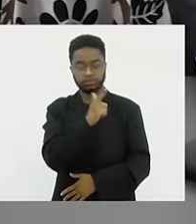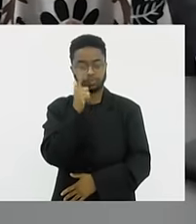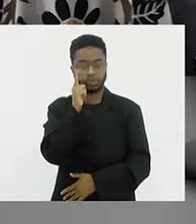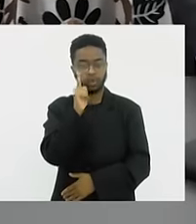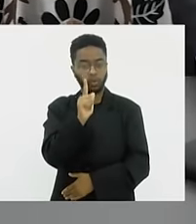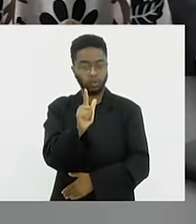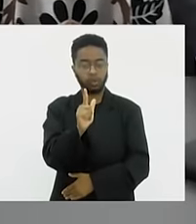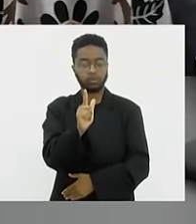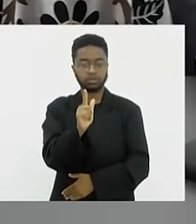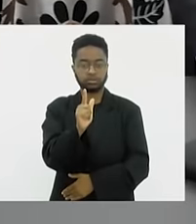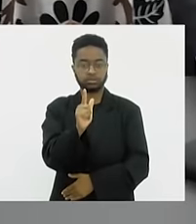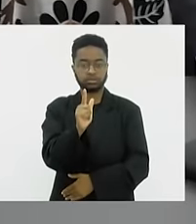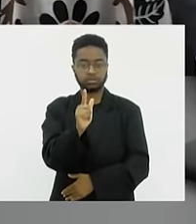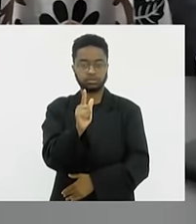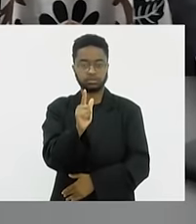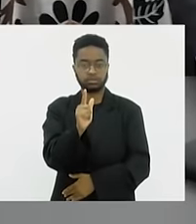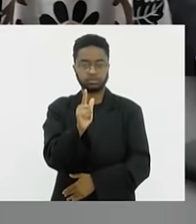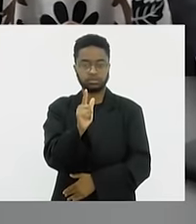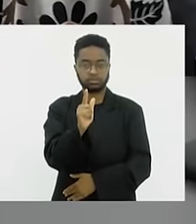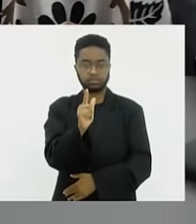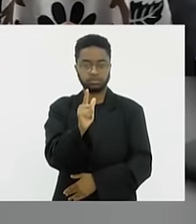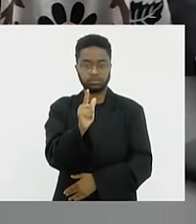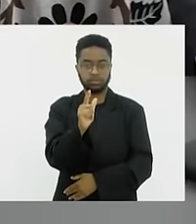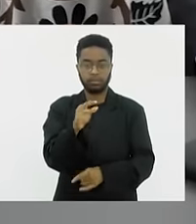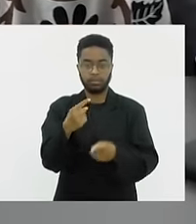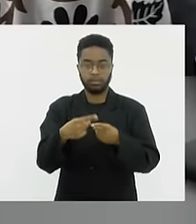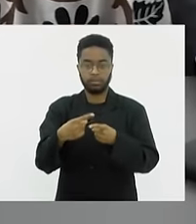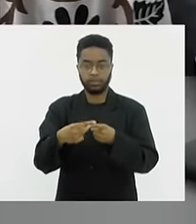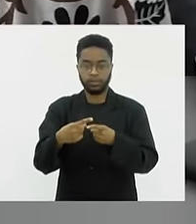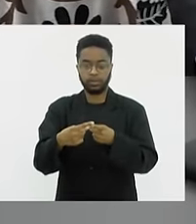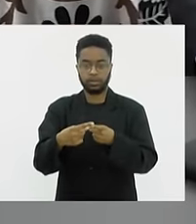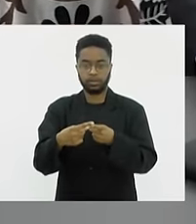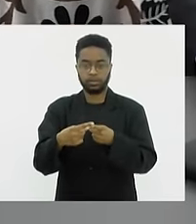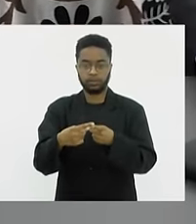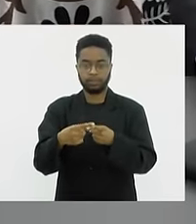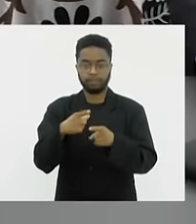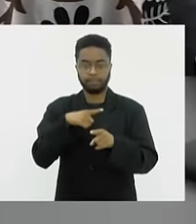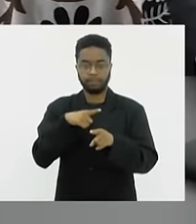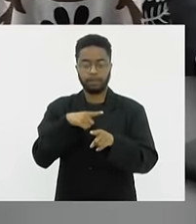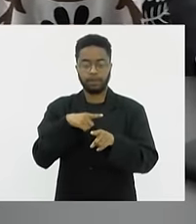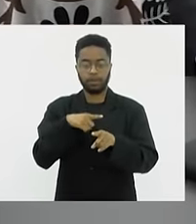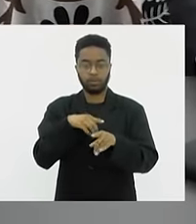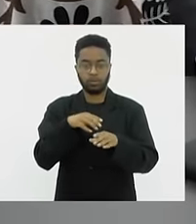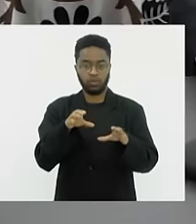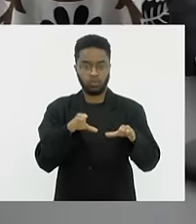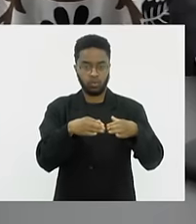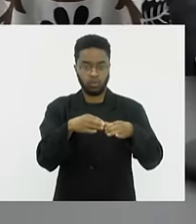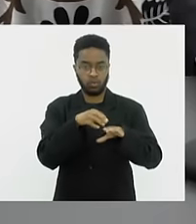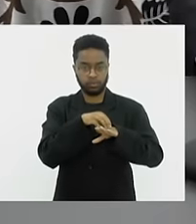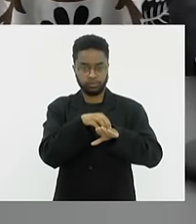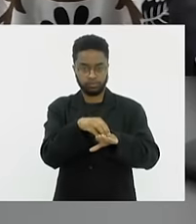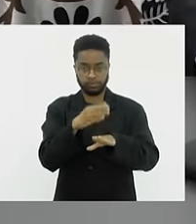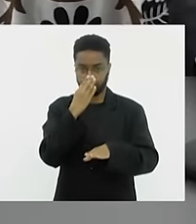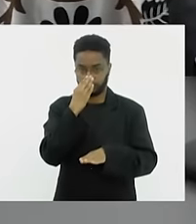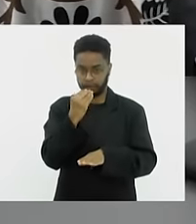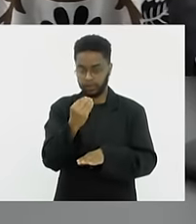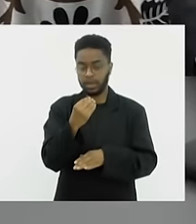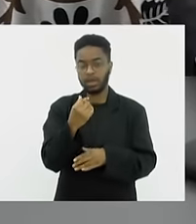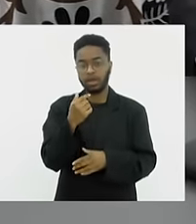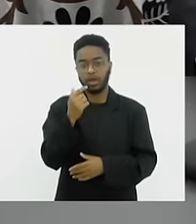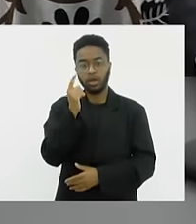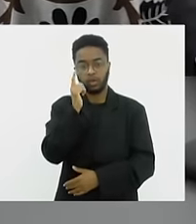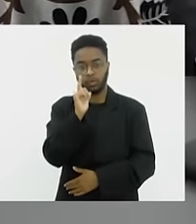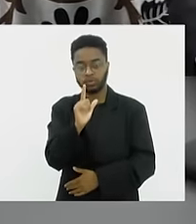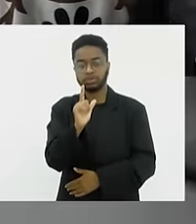conseguiu juntar, a pedido do transporte complementar dos permissionários, deputado. Nós conseguimos